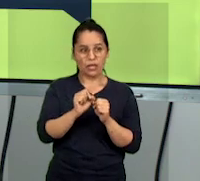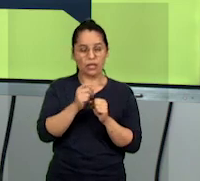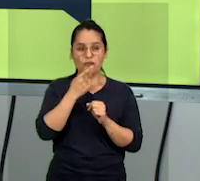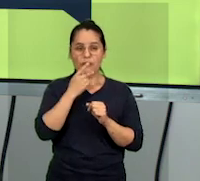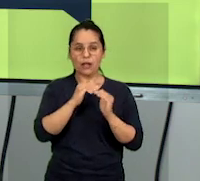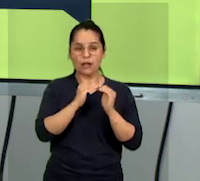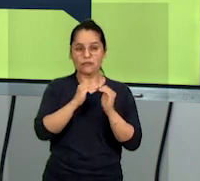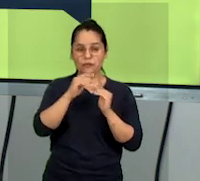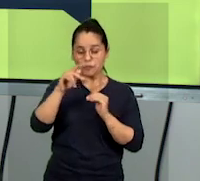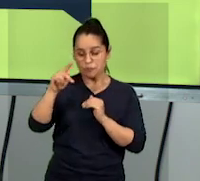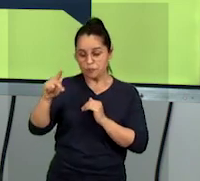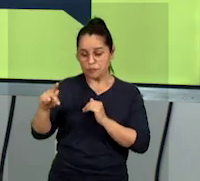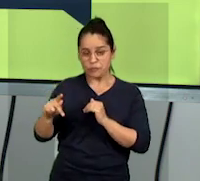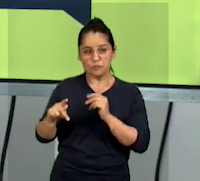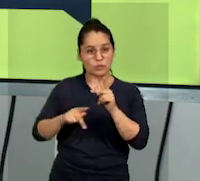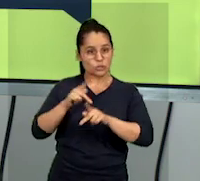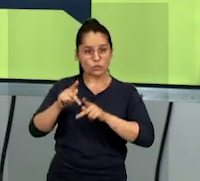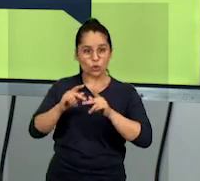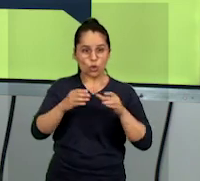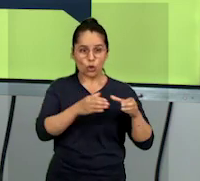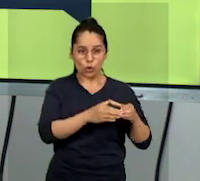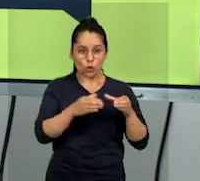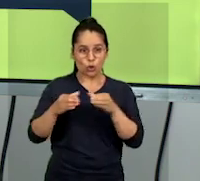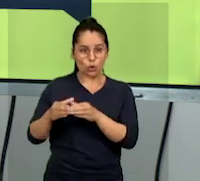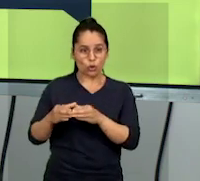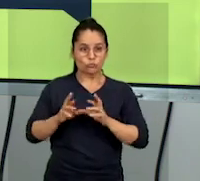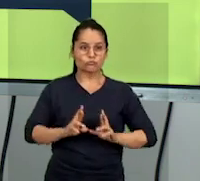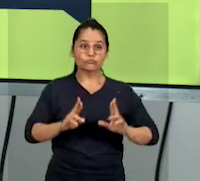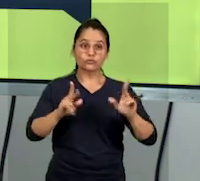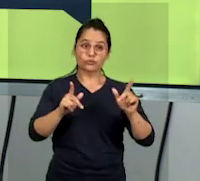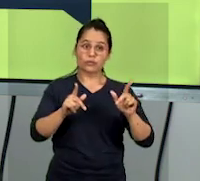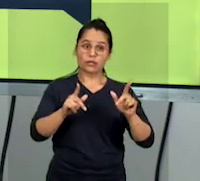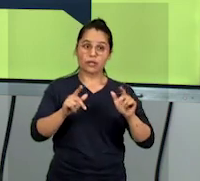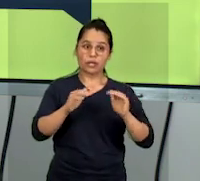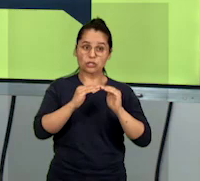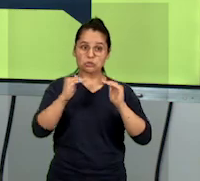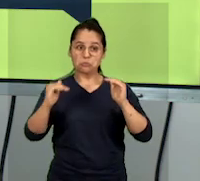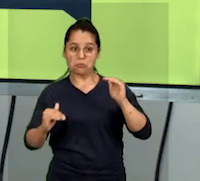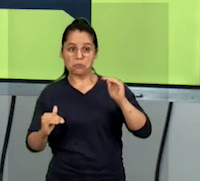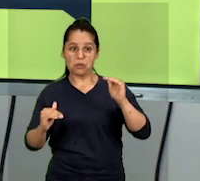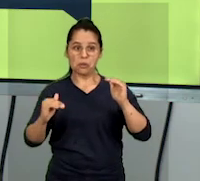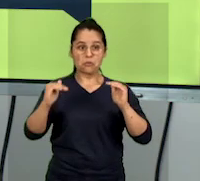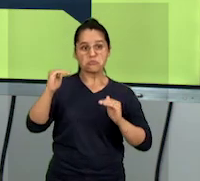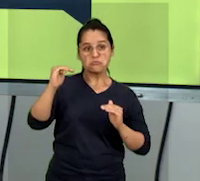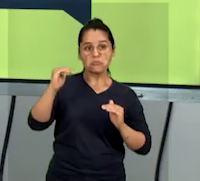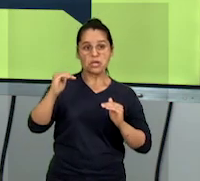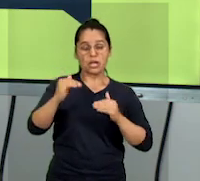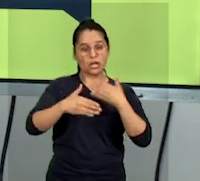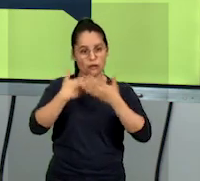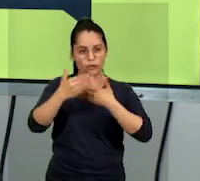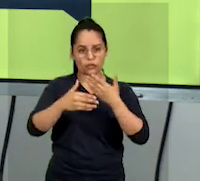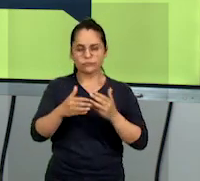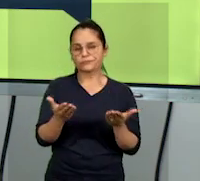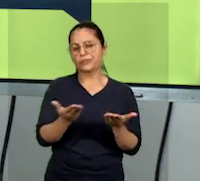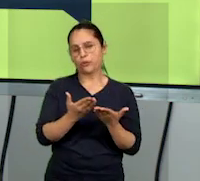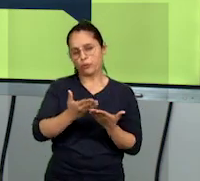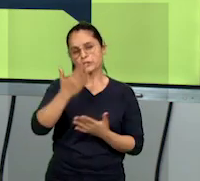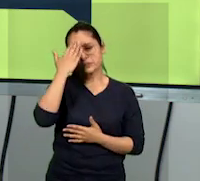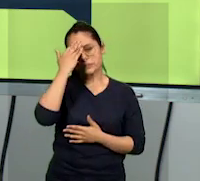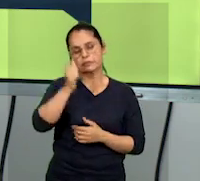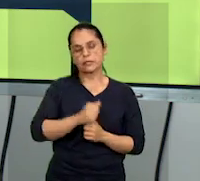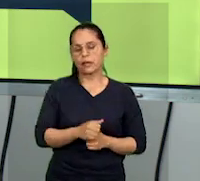colocava pessoas em grupos, né, diferentes, né, e mais ou menos evoluídos. Hoje a gente sabe que isso é